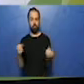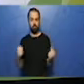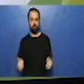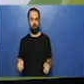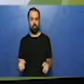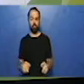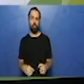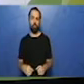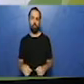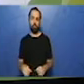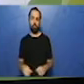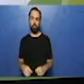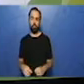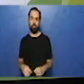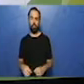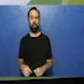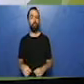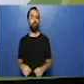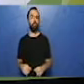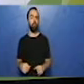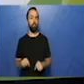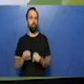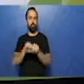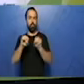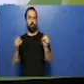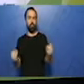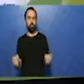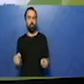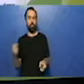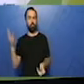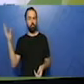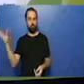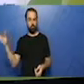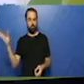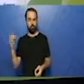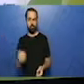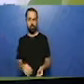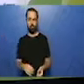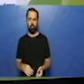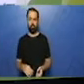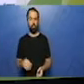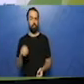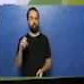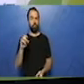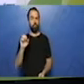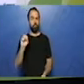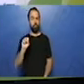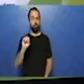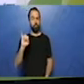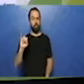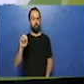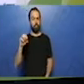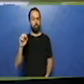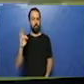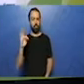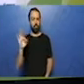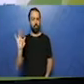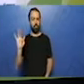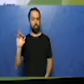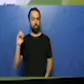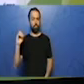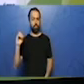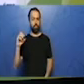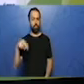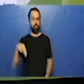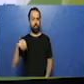outro processo é indicado, como essa técnica de sifonação. Nessa técnica,